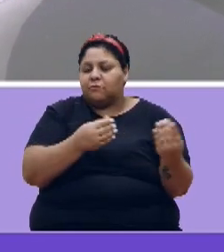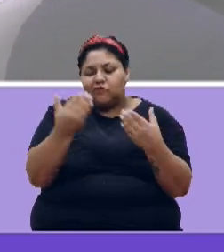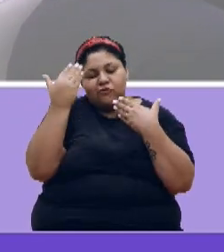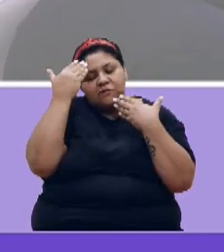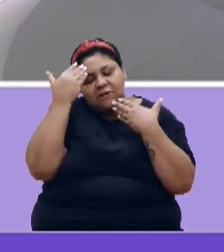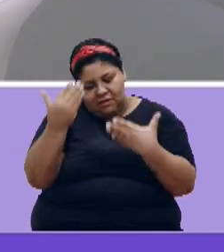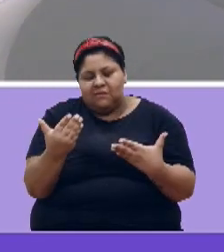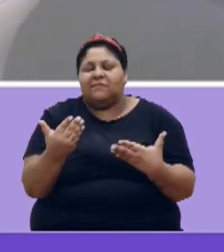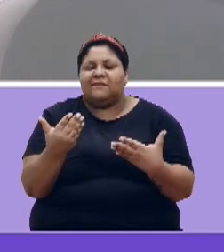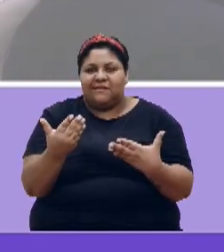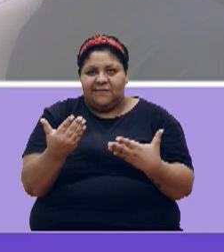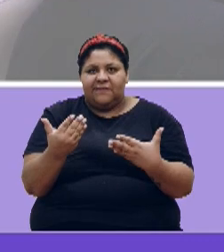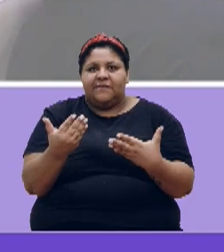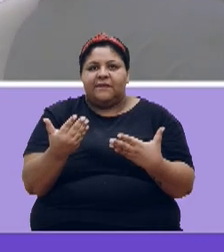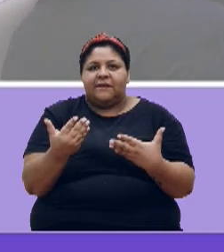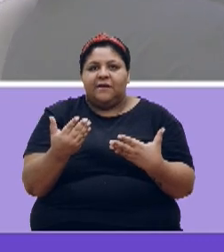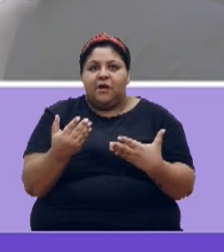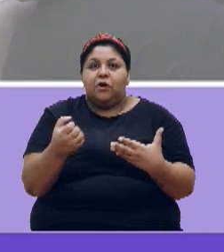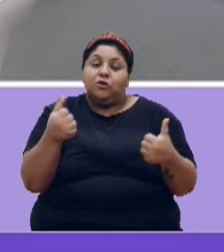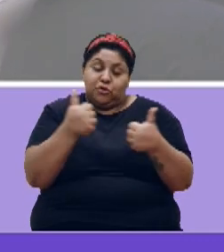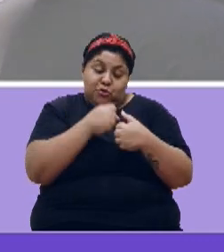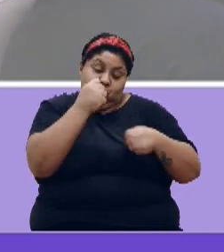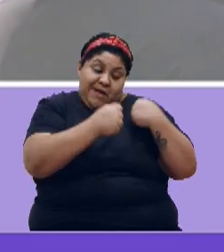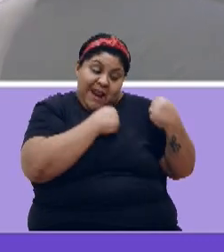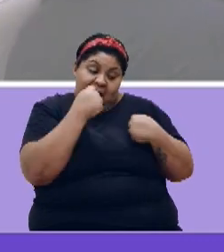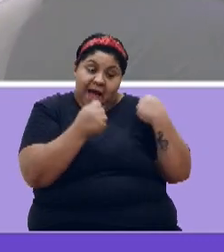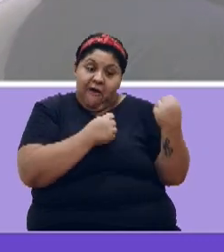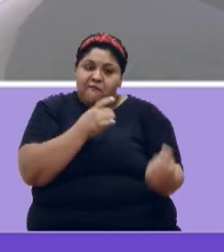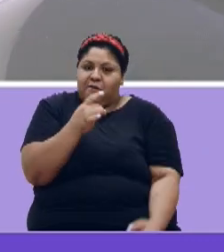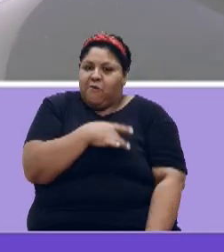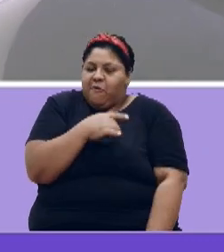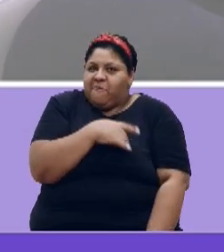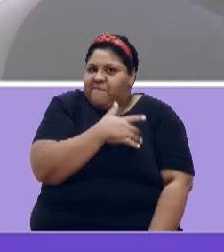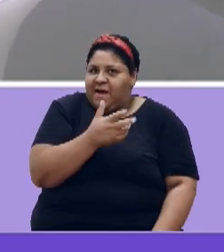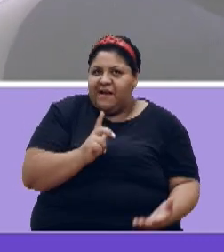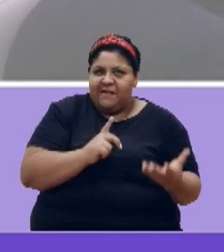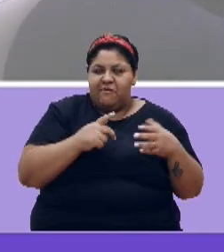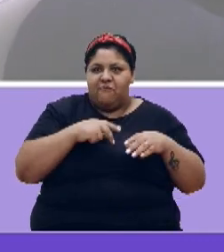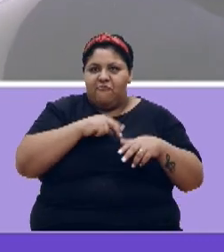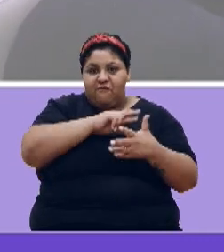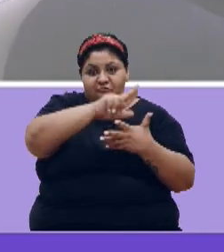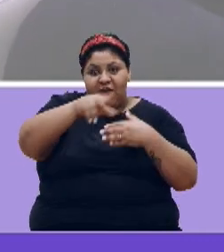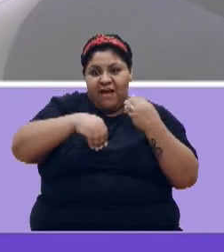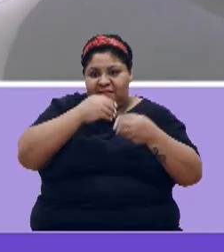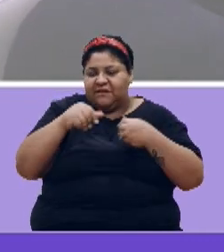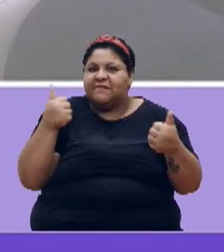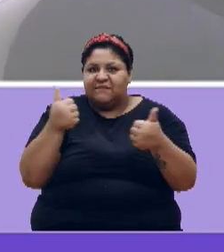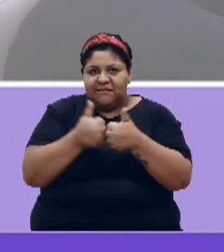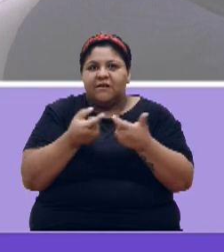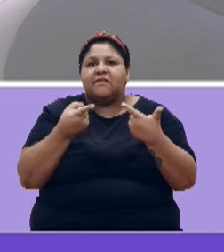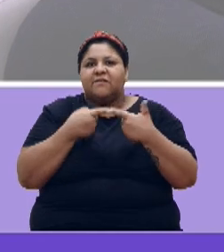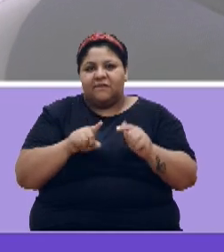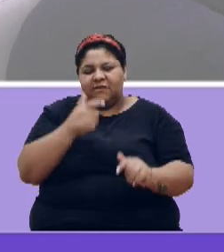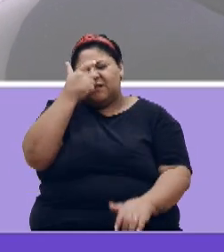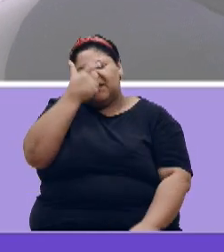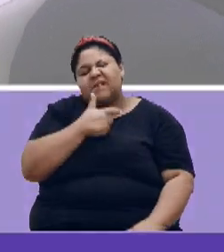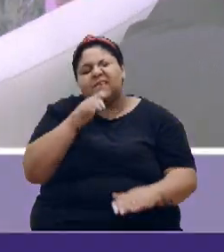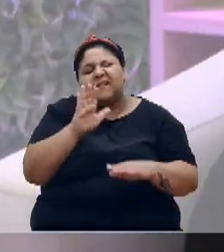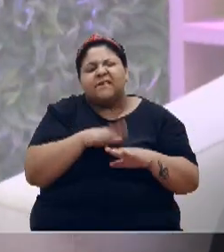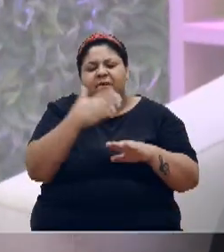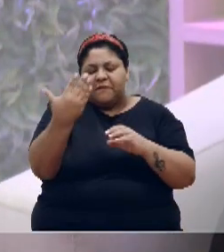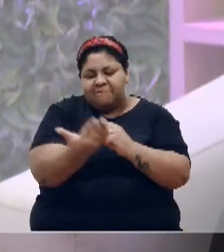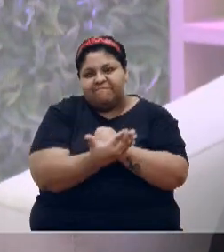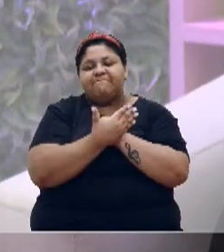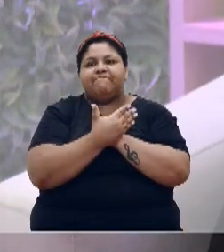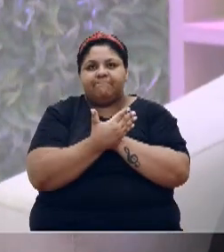grata. Junto com a raiva do lado, com o medo do lado, eu vou carregando várias mochilinhas, assim. Mas eu, ainda assim, acho que a coisa que mais me